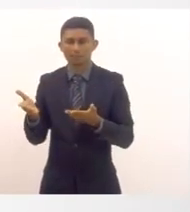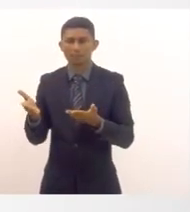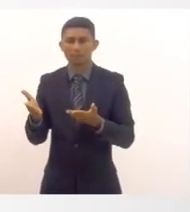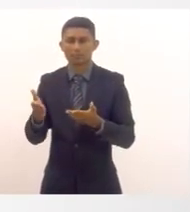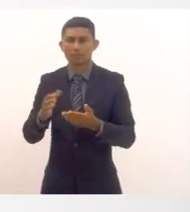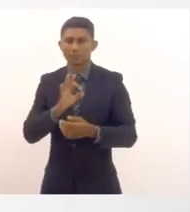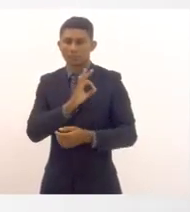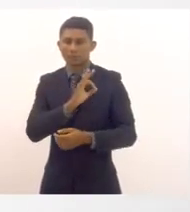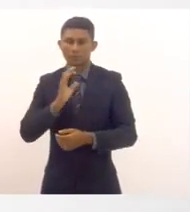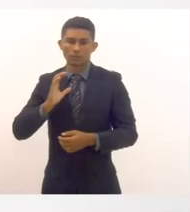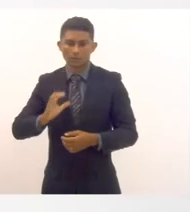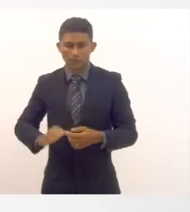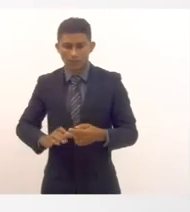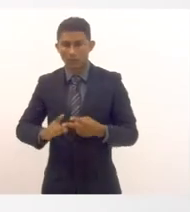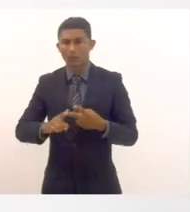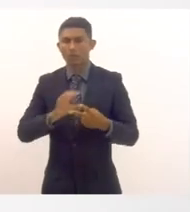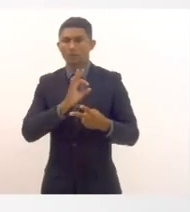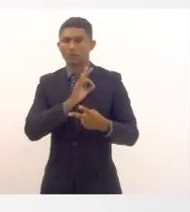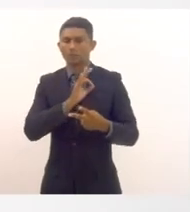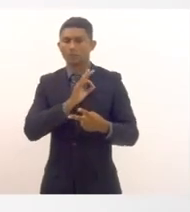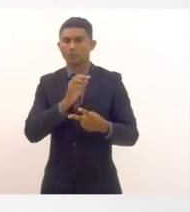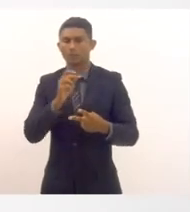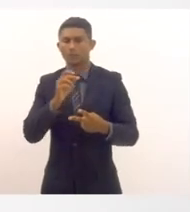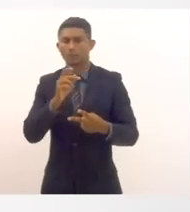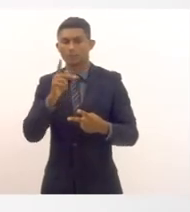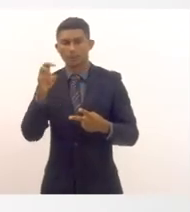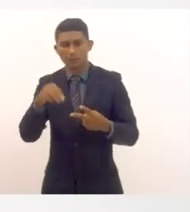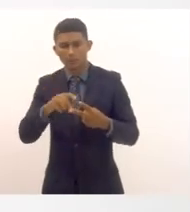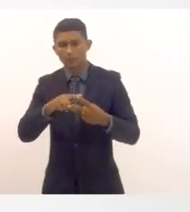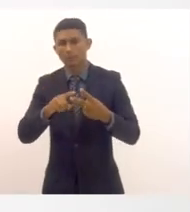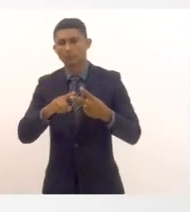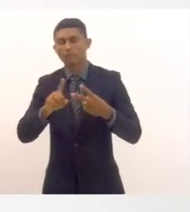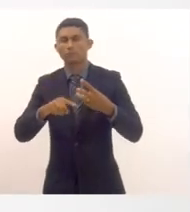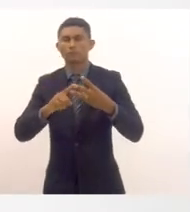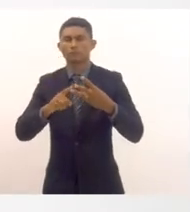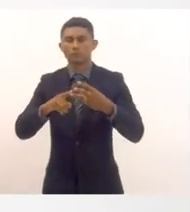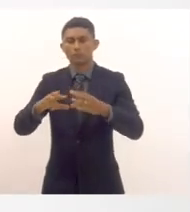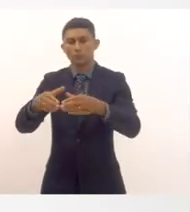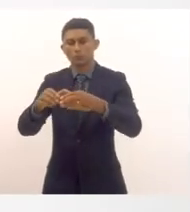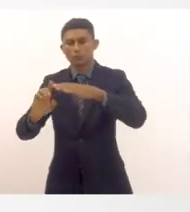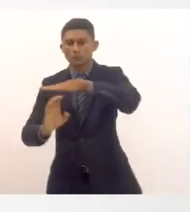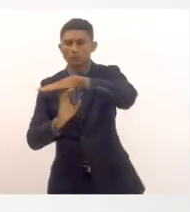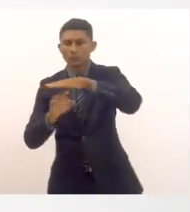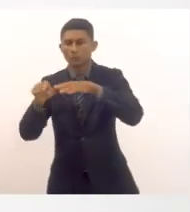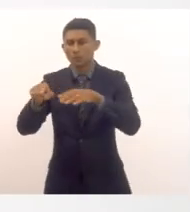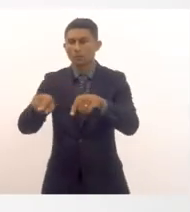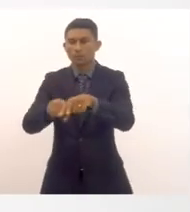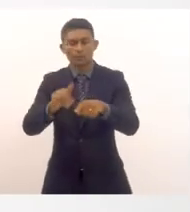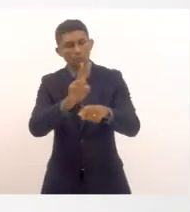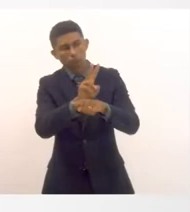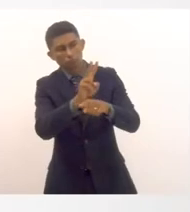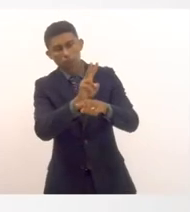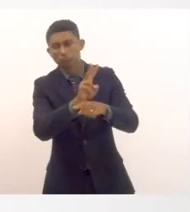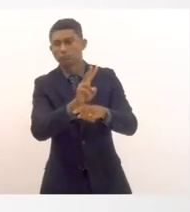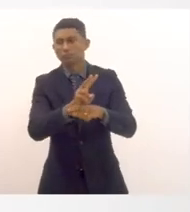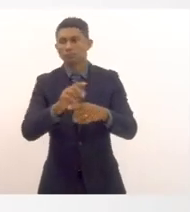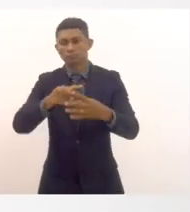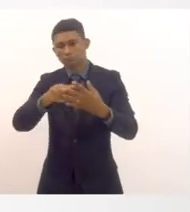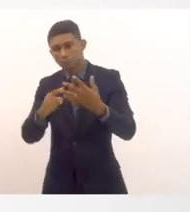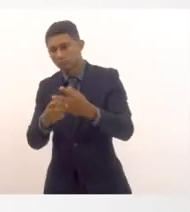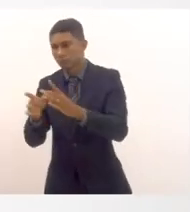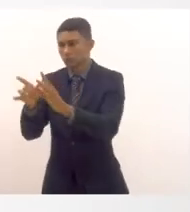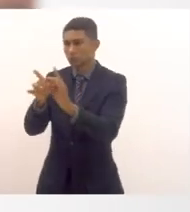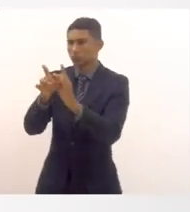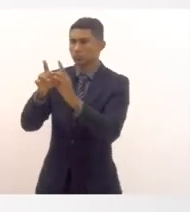todos os dentes Polícia Militar Polícia Civil e até mesmo para permitir a agência reguladora exercer o seu papel também fiscalizadora né em conjunto